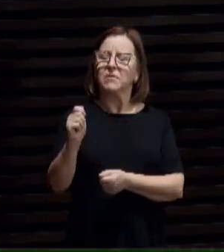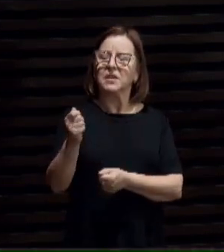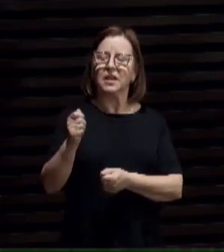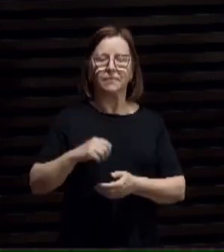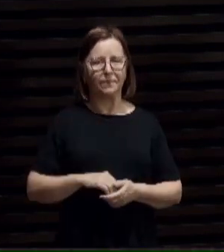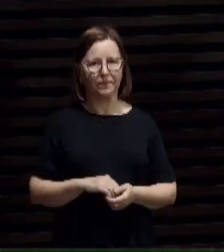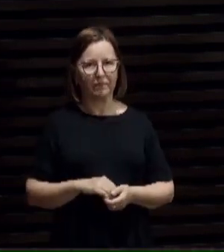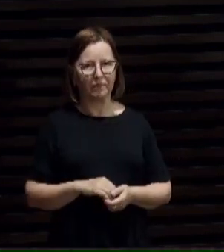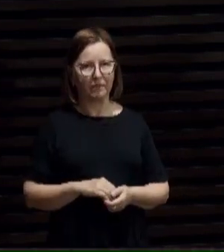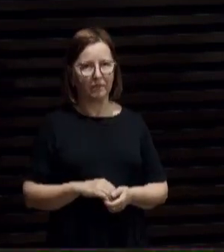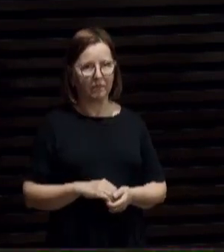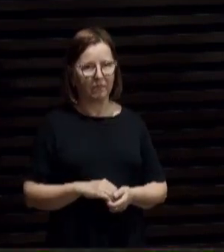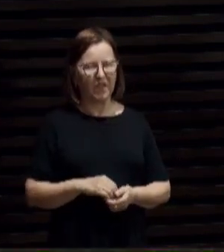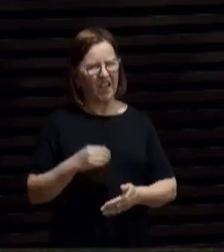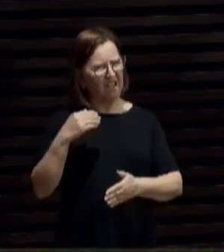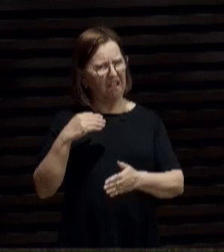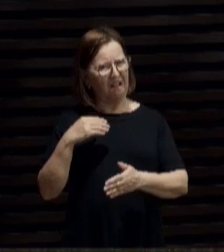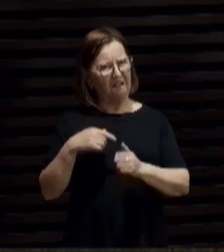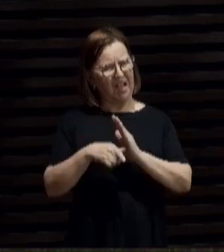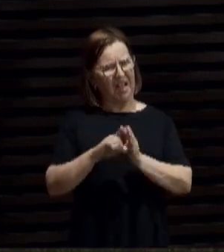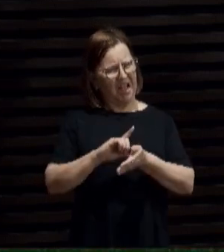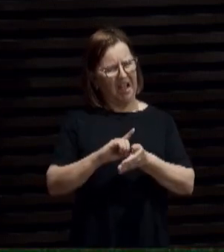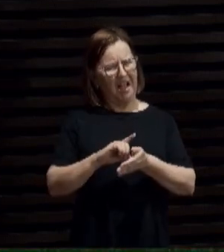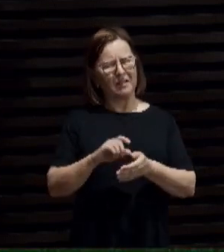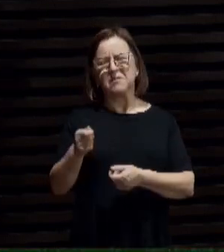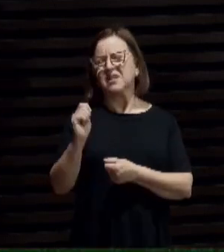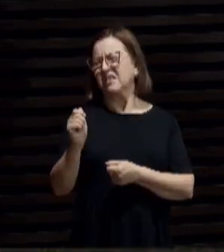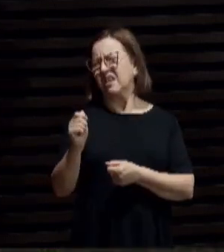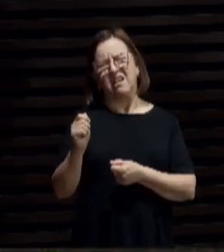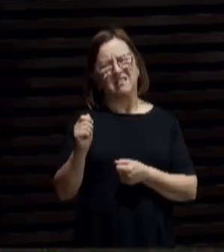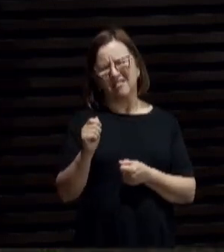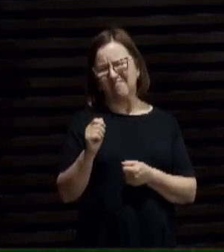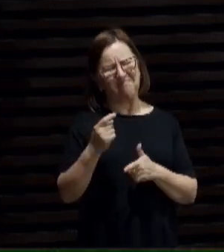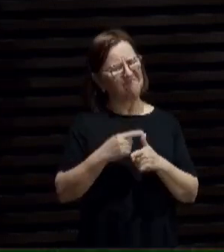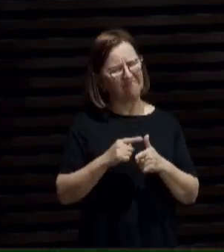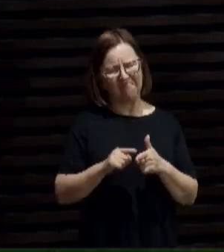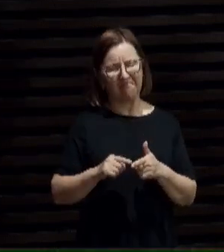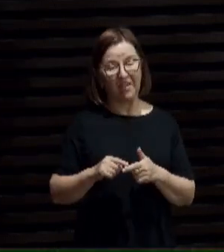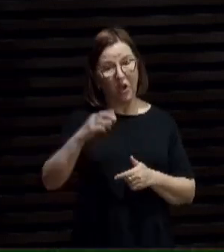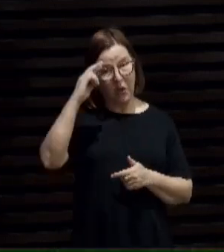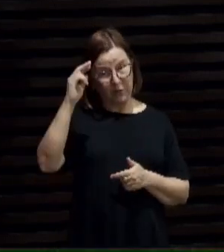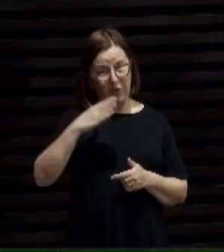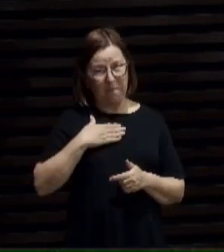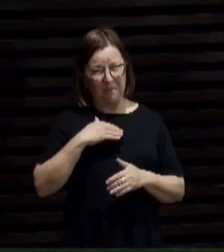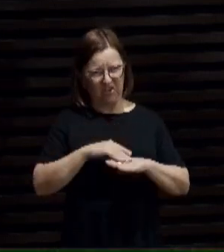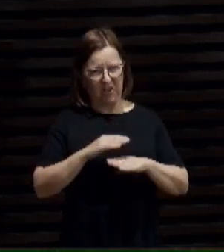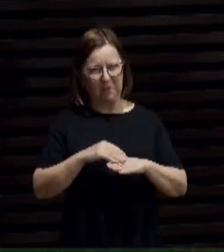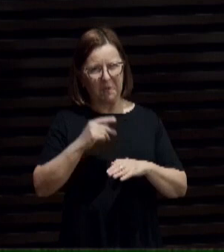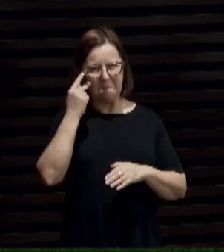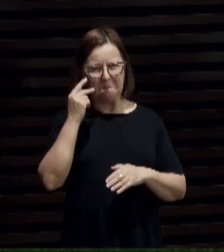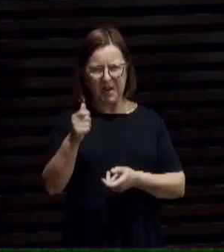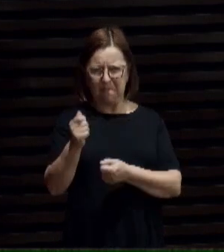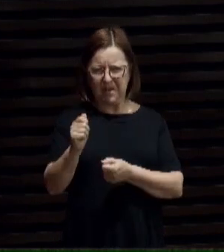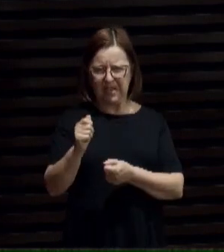Eu fui pescador, eu não tenho problema. O Senhor me chamou para ser pescador de homens, mas eu fracassei, mas eu tenho um emprego.